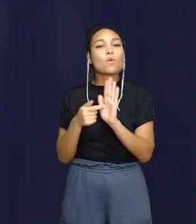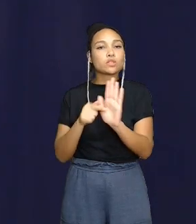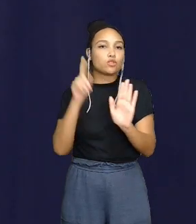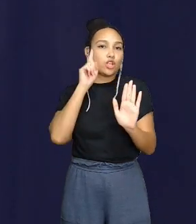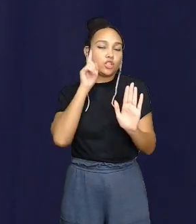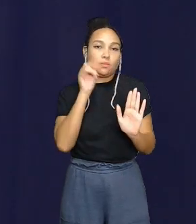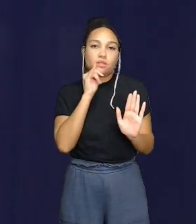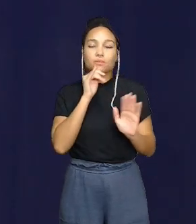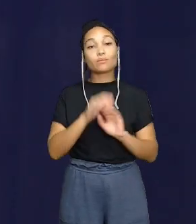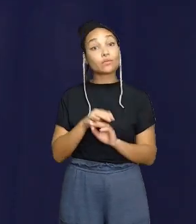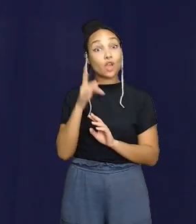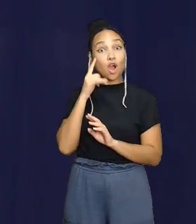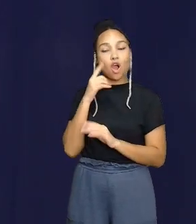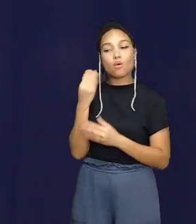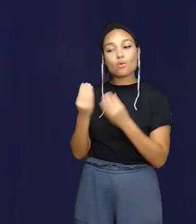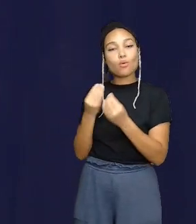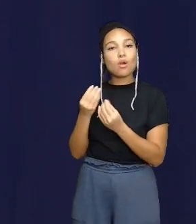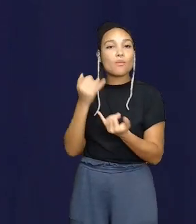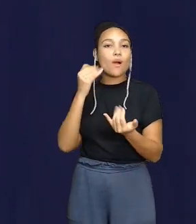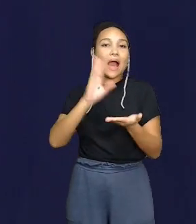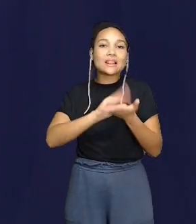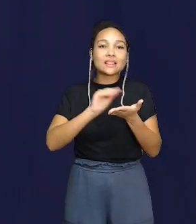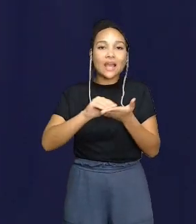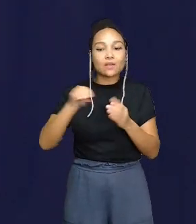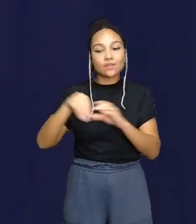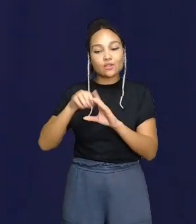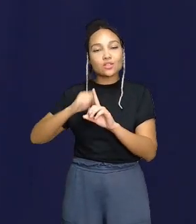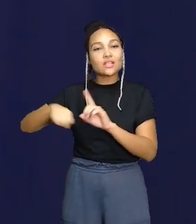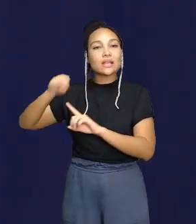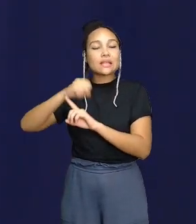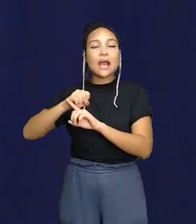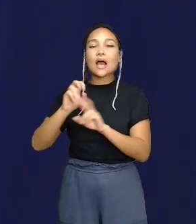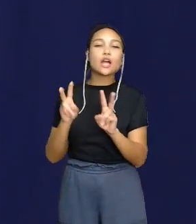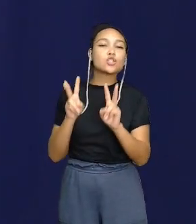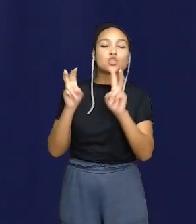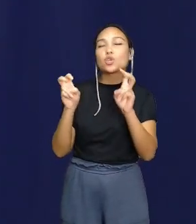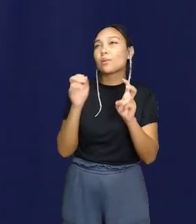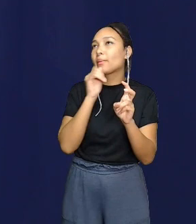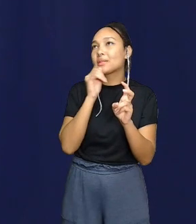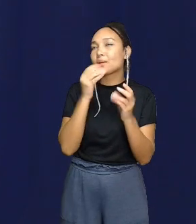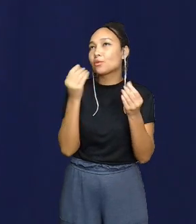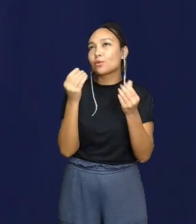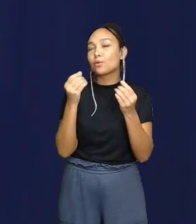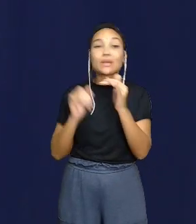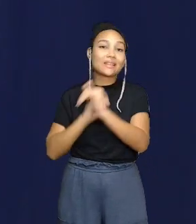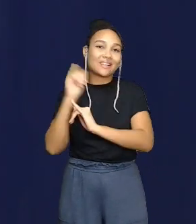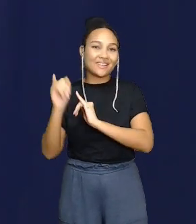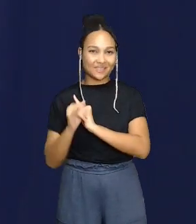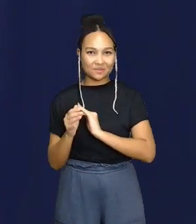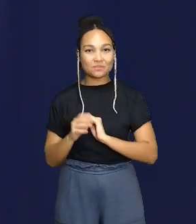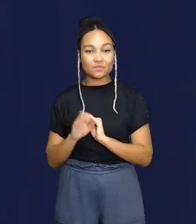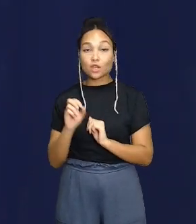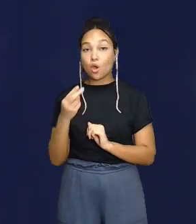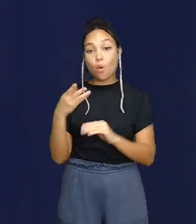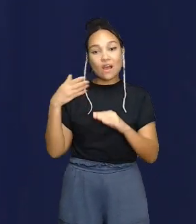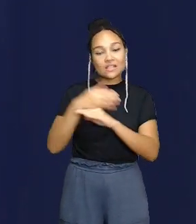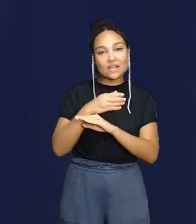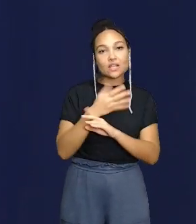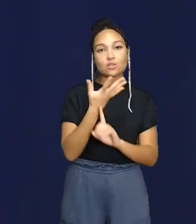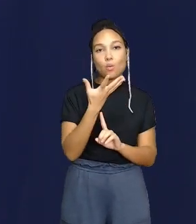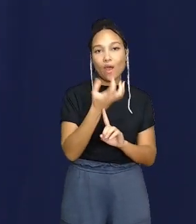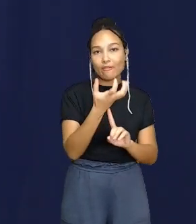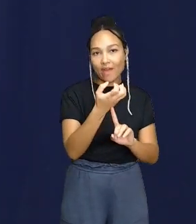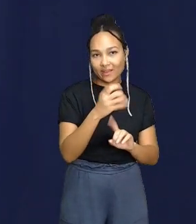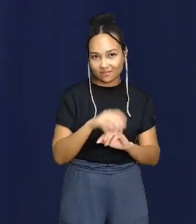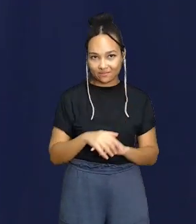ver aqui quais são os dados da sua cidade com relação à internet, ao acesso ao Wi-Fi. Vamos pegar ali,